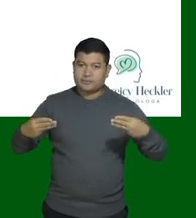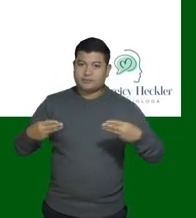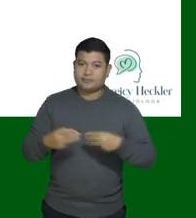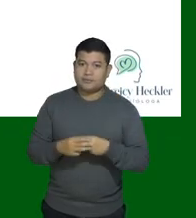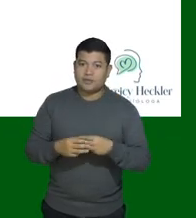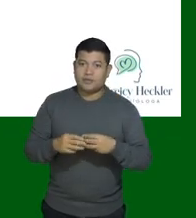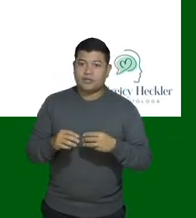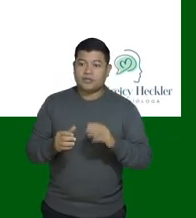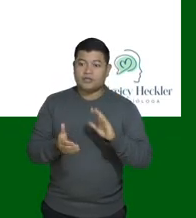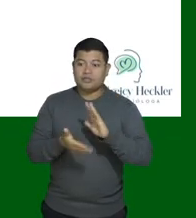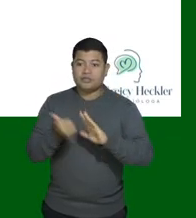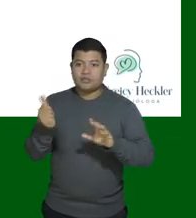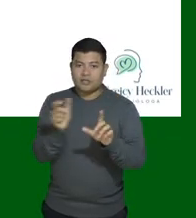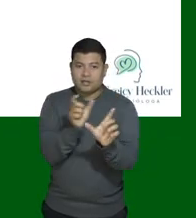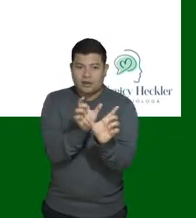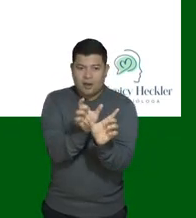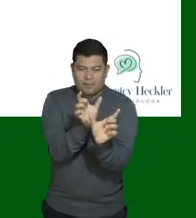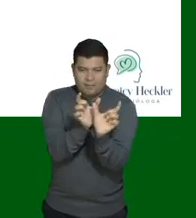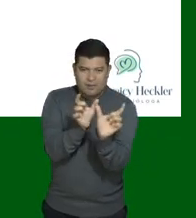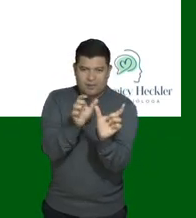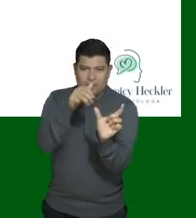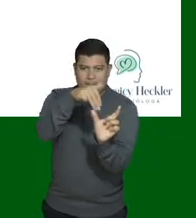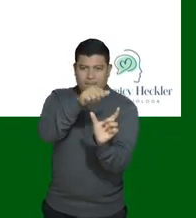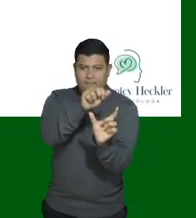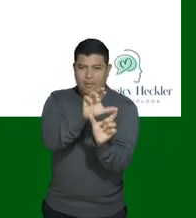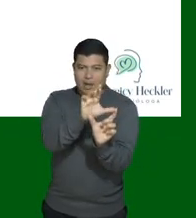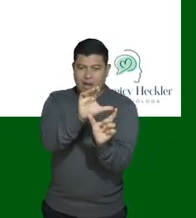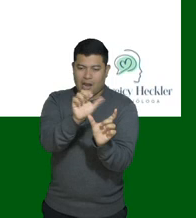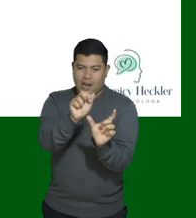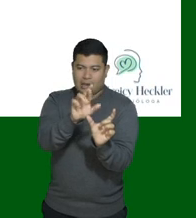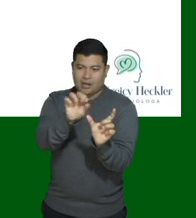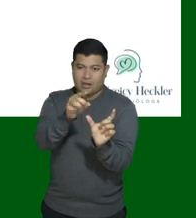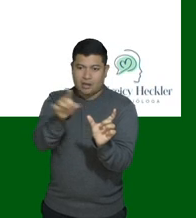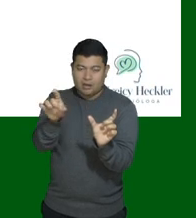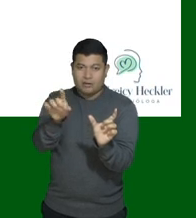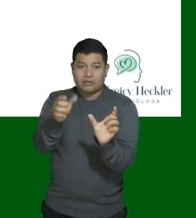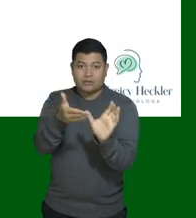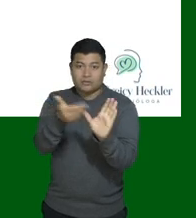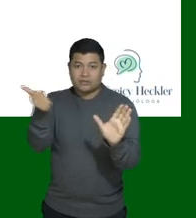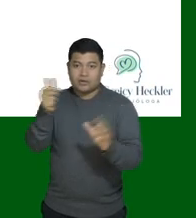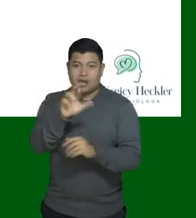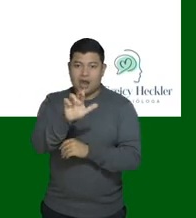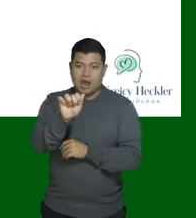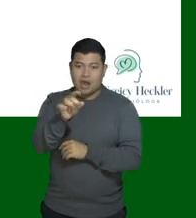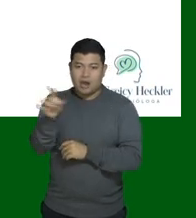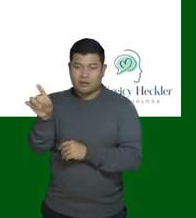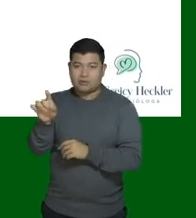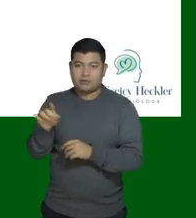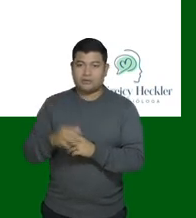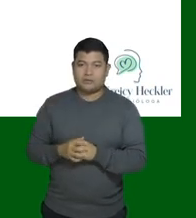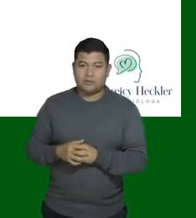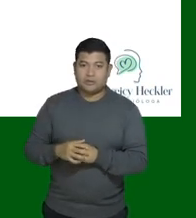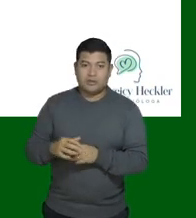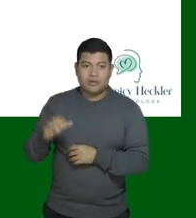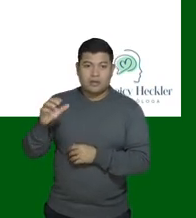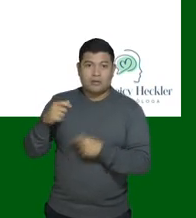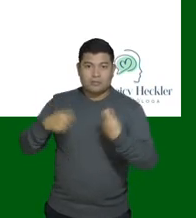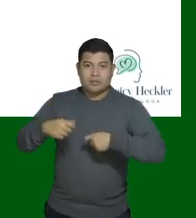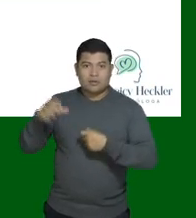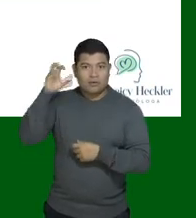que ficou? Existe? Preciso ler? Eu ouvi, processei e